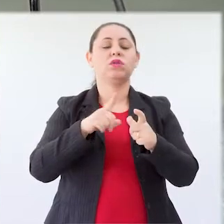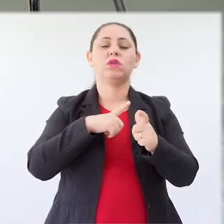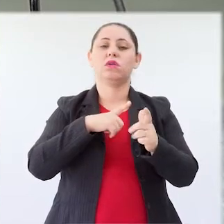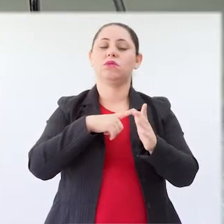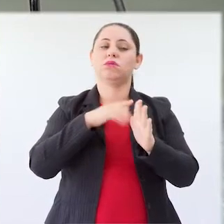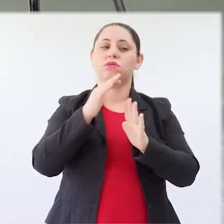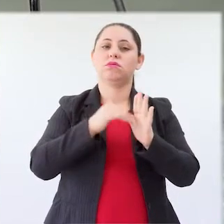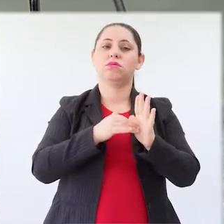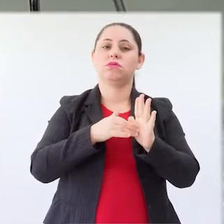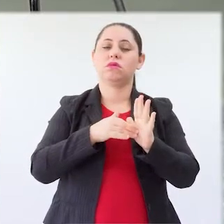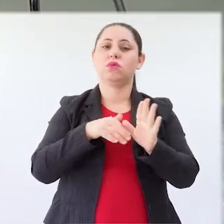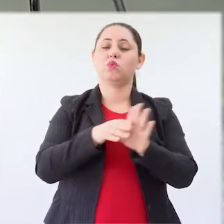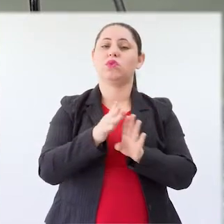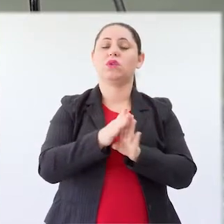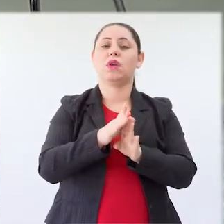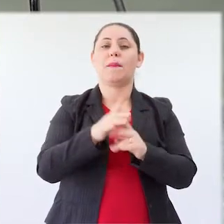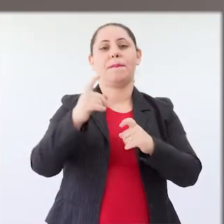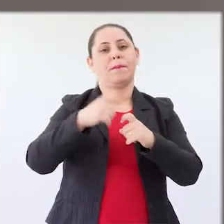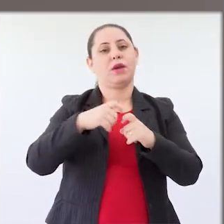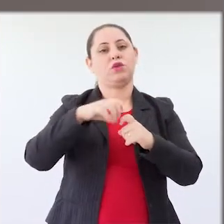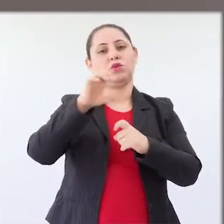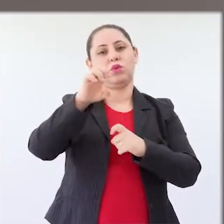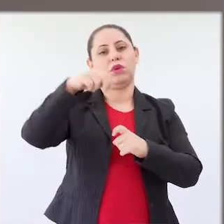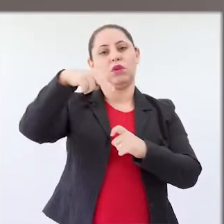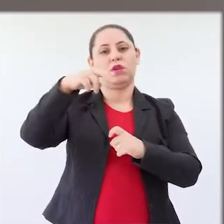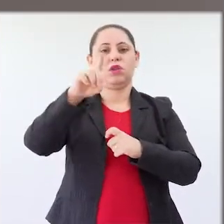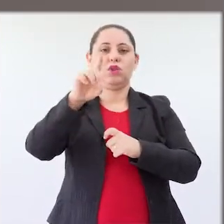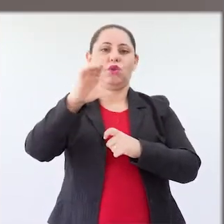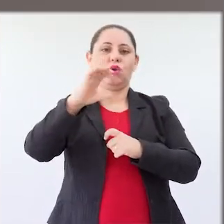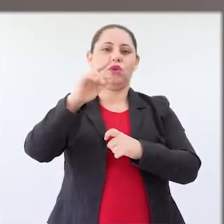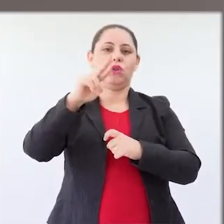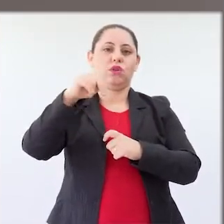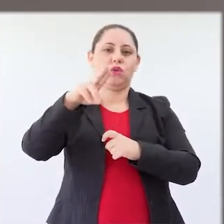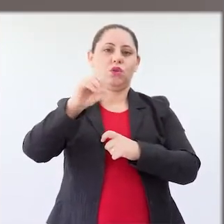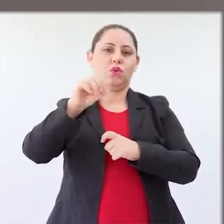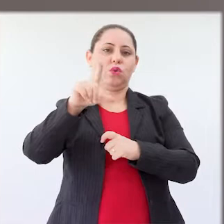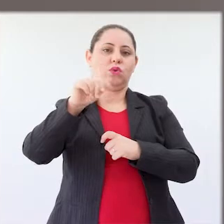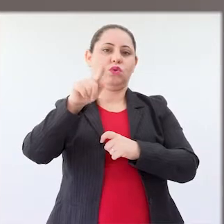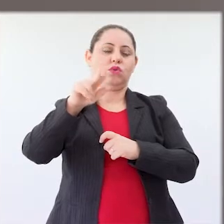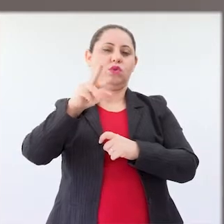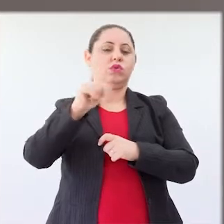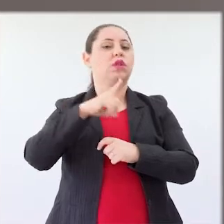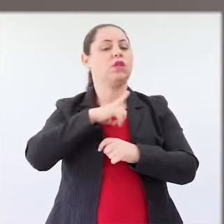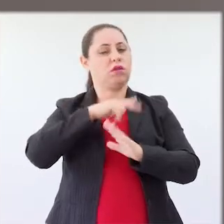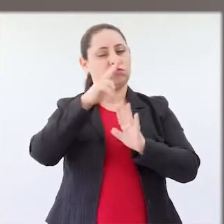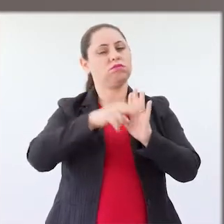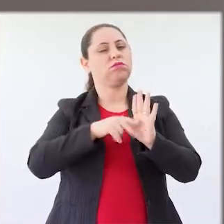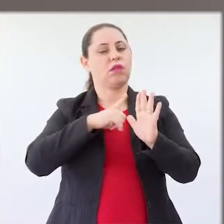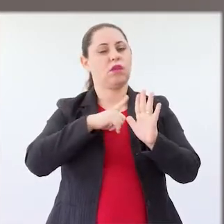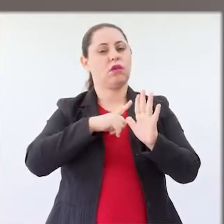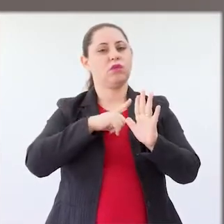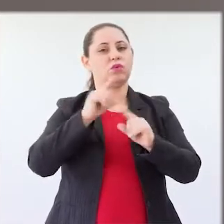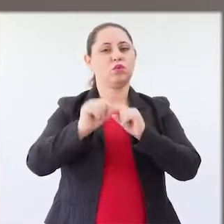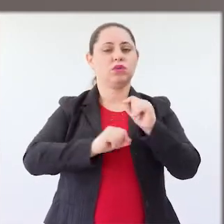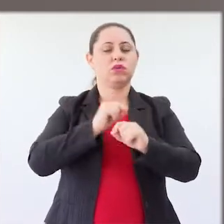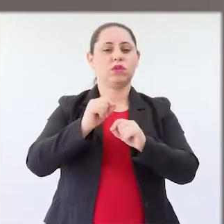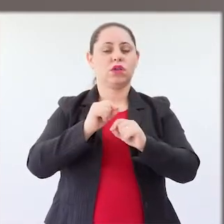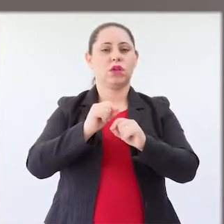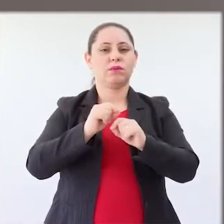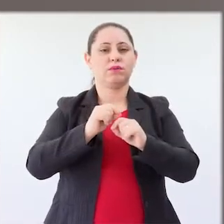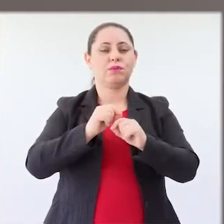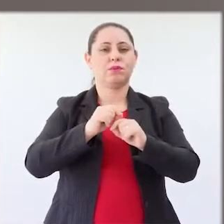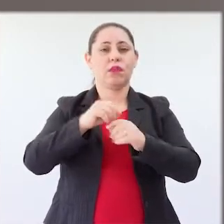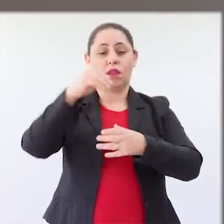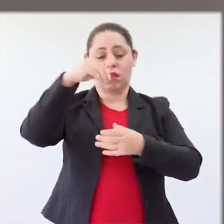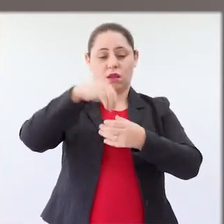eu gosto já de deixar para o endocrinologista, mas um aumento da atividade metabólica a gente consegue fazer alguns protocolos, seja